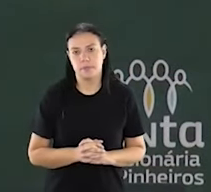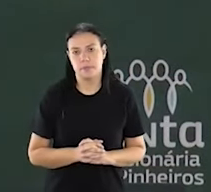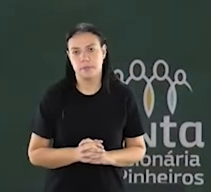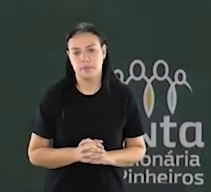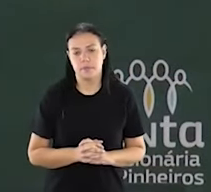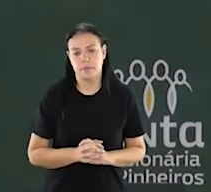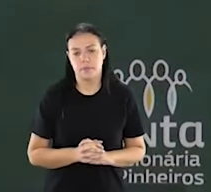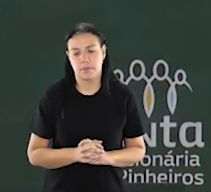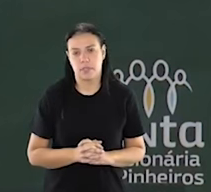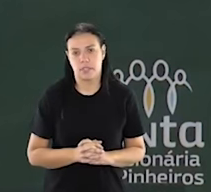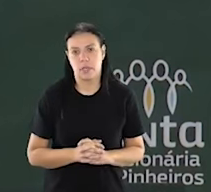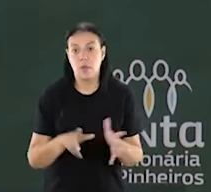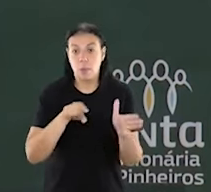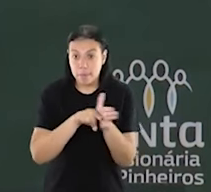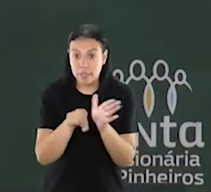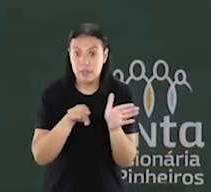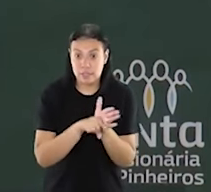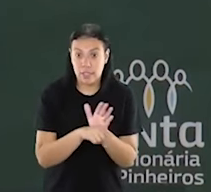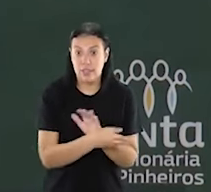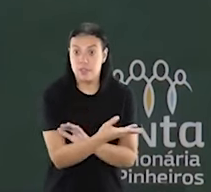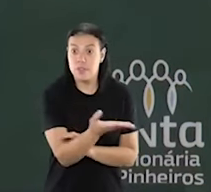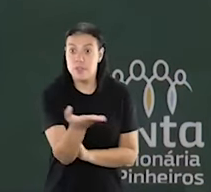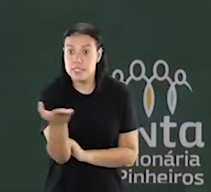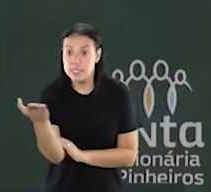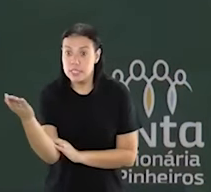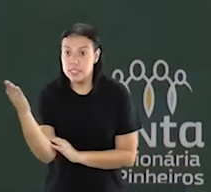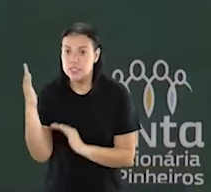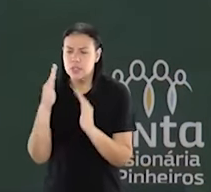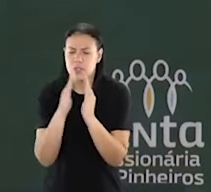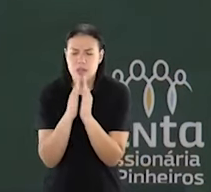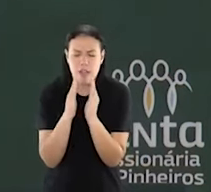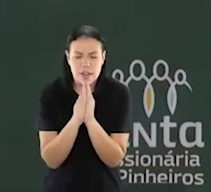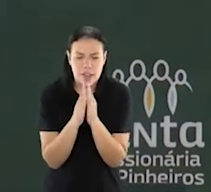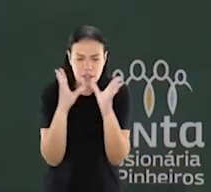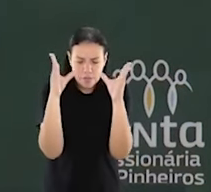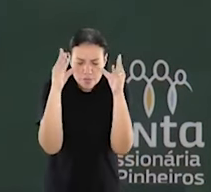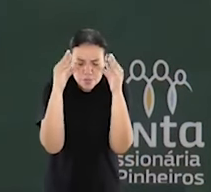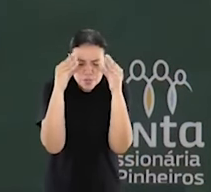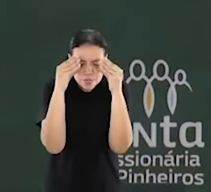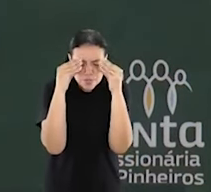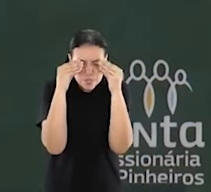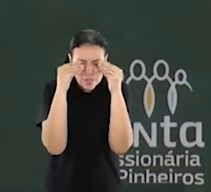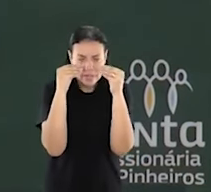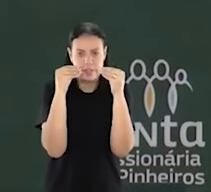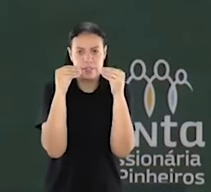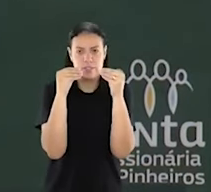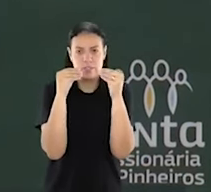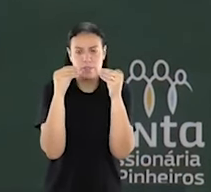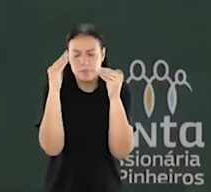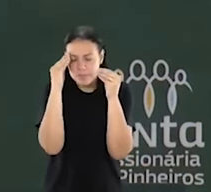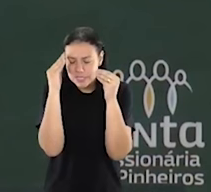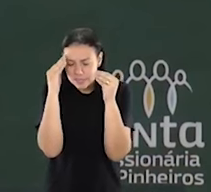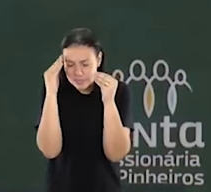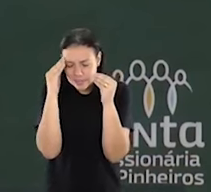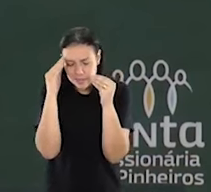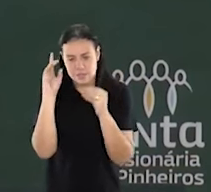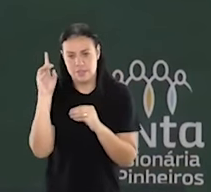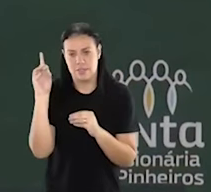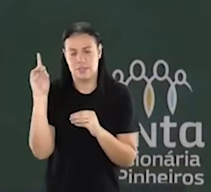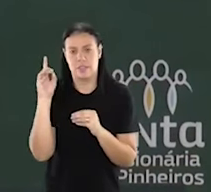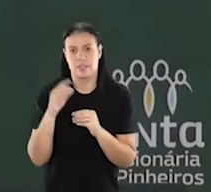Me permita fazer perguntas enquanto você, com seus olhos fechados, está meditando.